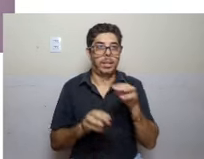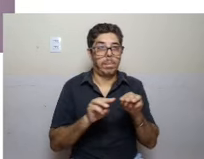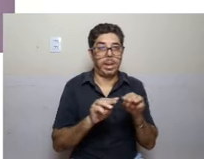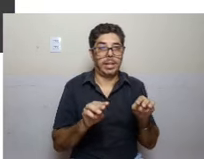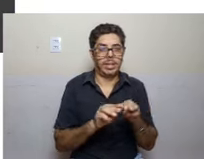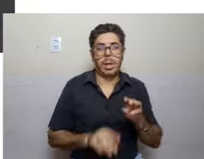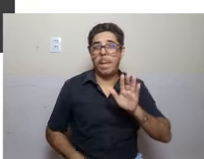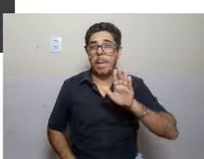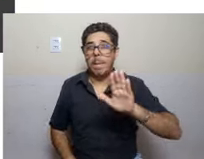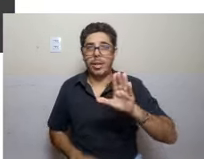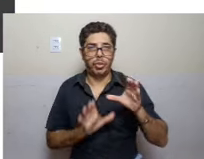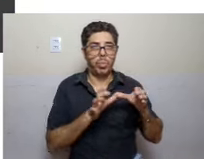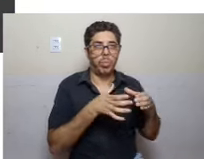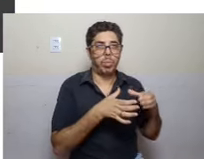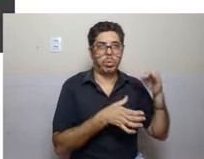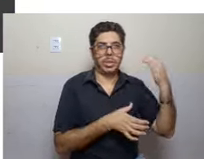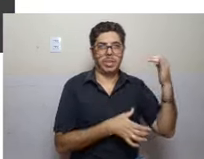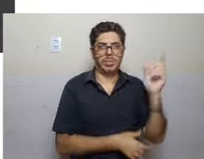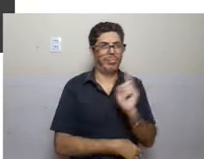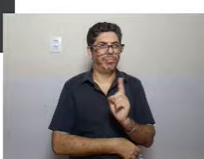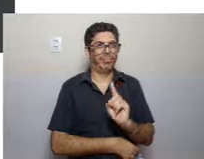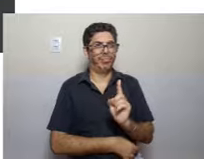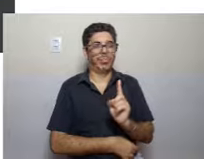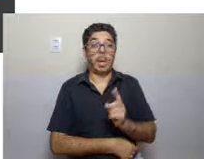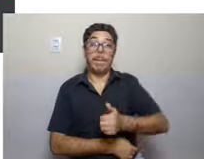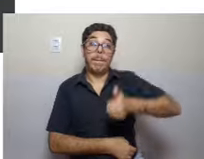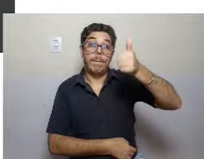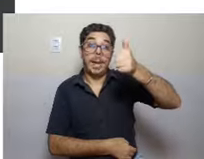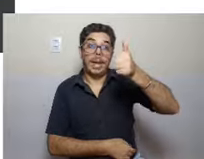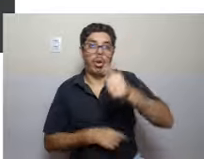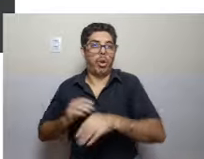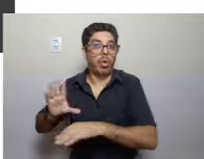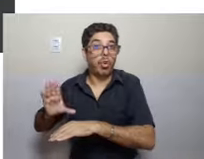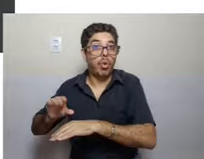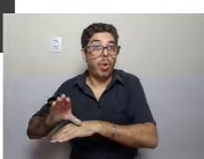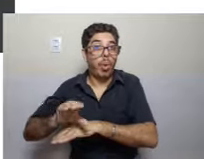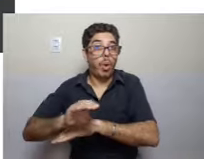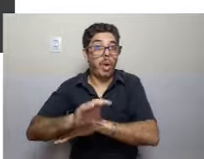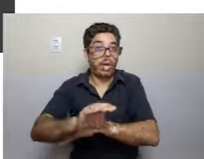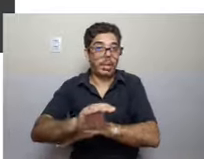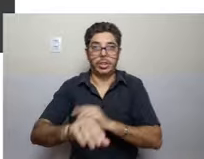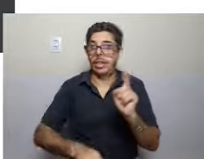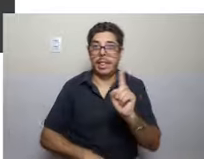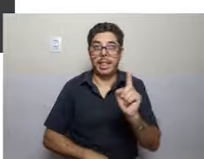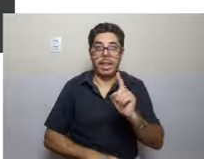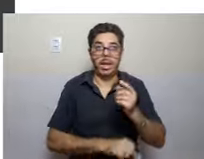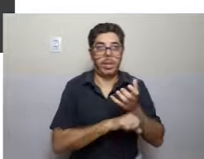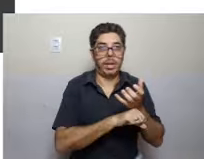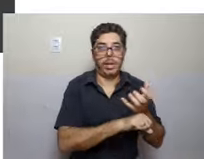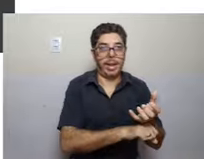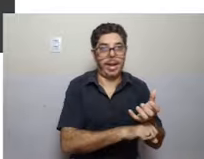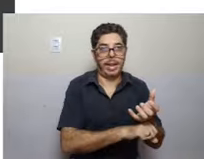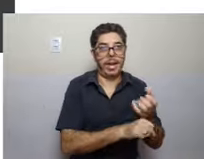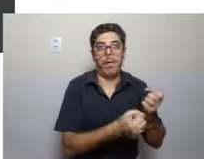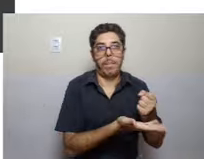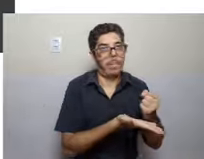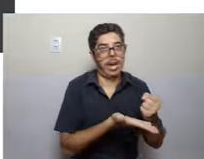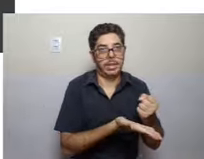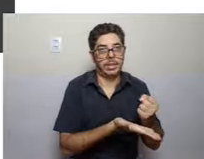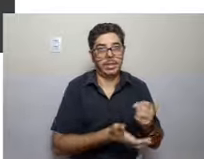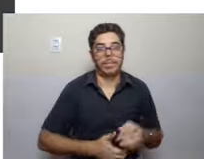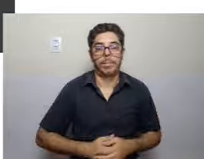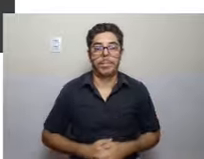os cientistas tenham escolhido a corrente como sendo a unidade fundamental, em vez da carga. Historicamente, primeiro foi